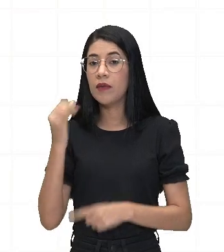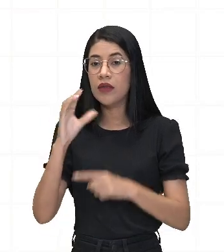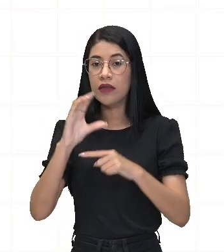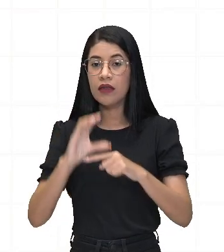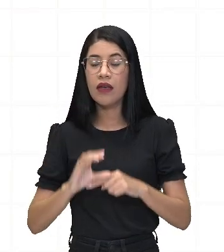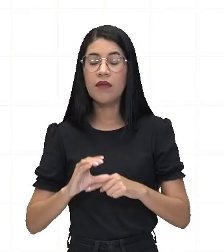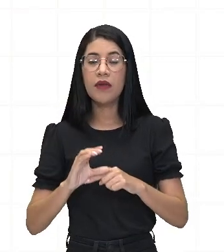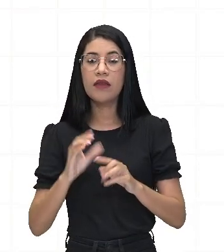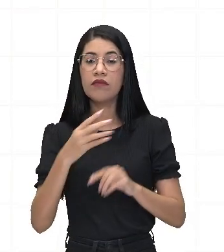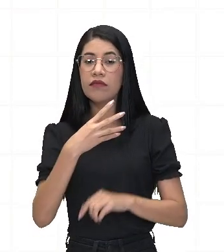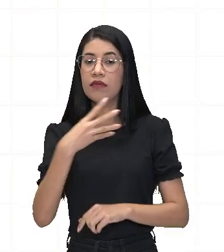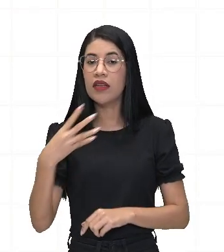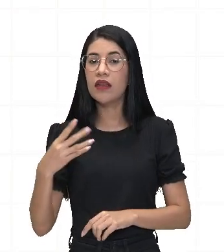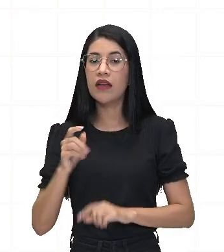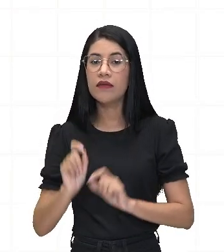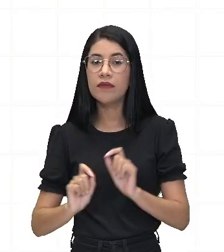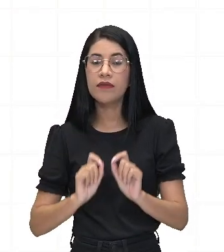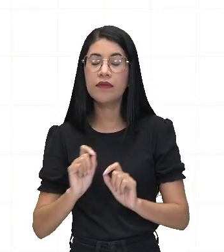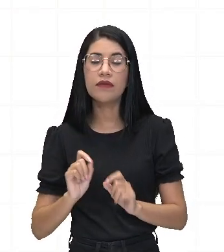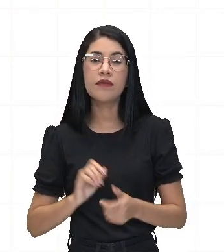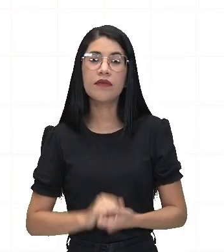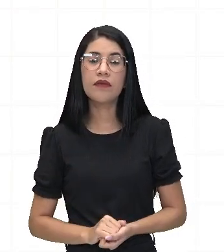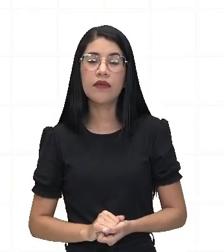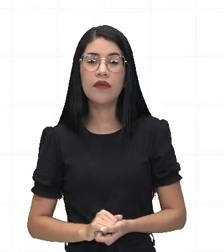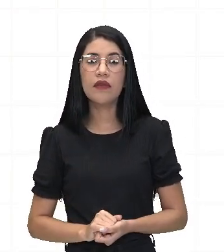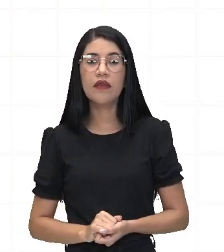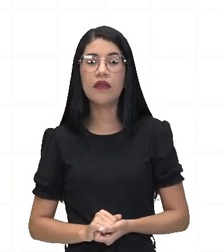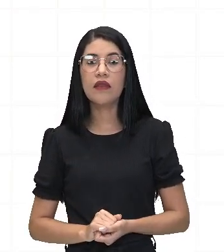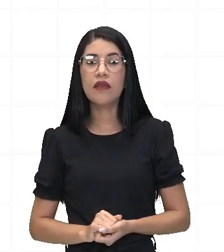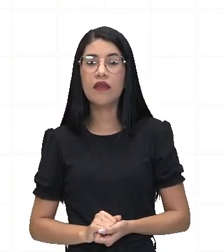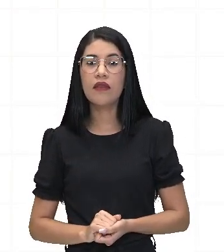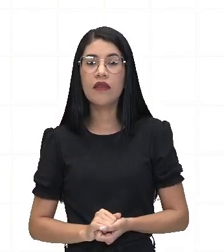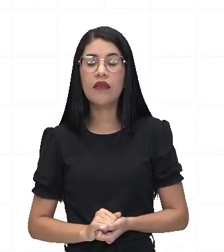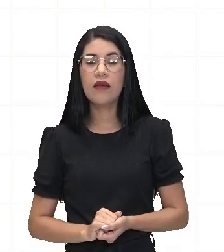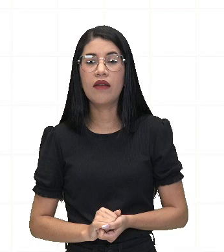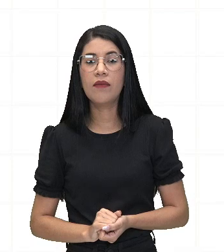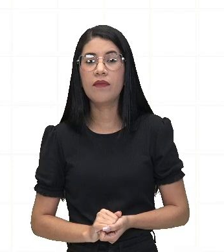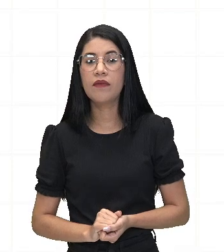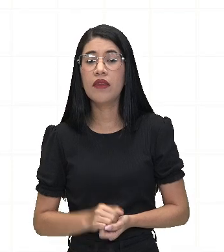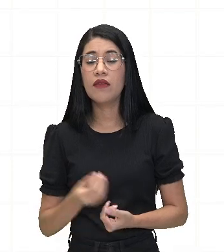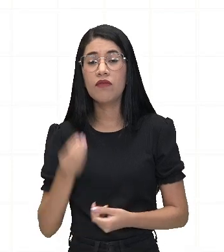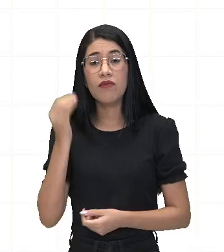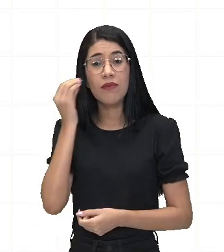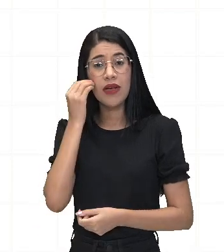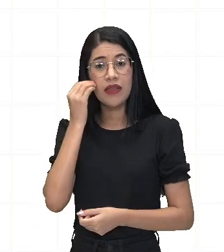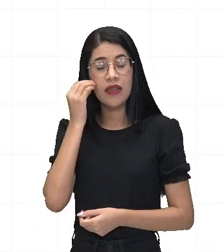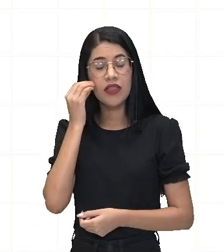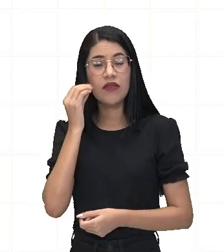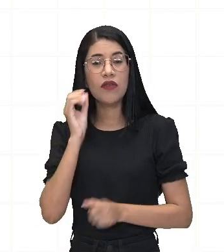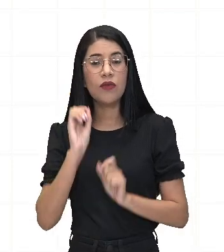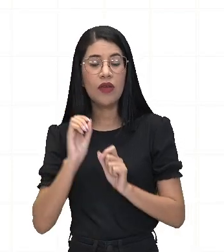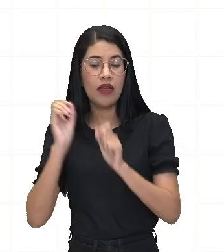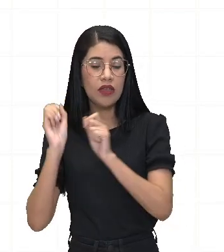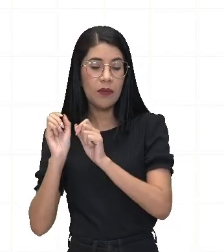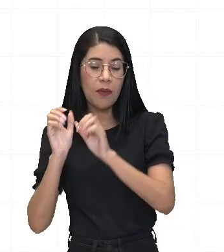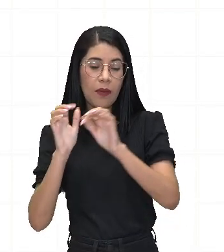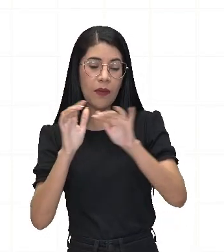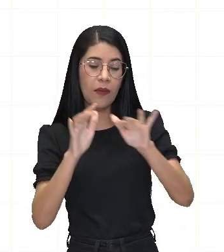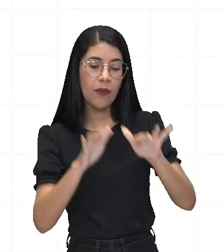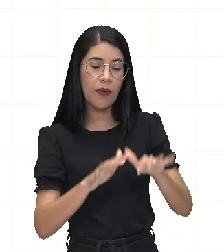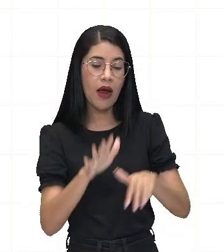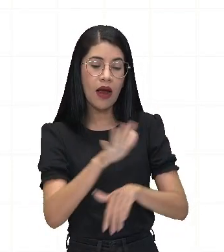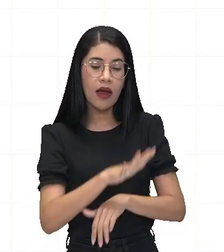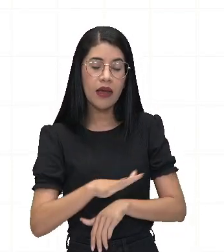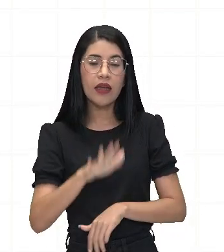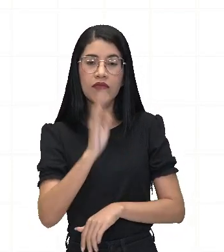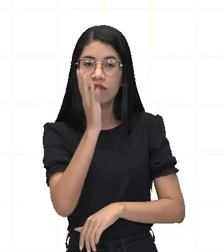capitanias hereditárias. Elas foram essa primeira tentativa de colonização, né, dessa distribuição de terras,